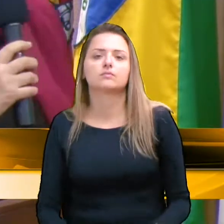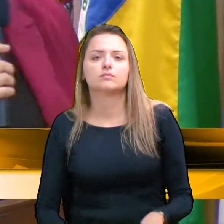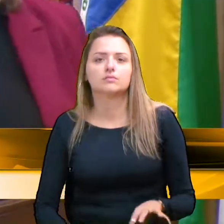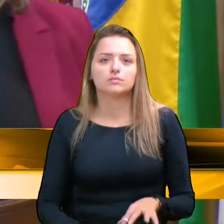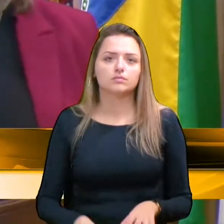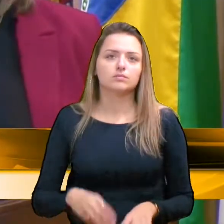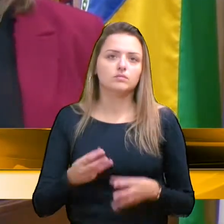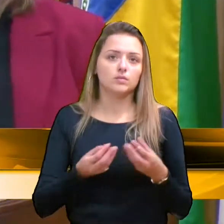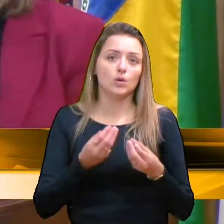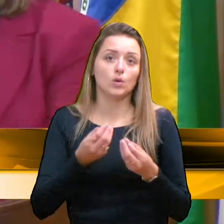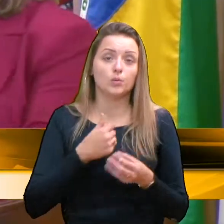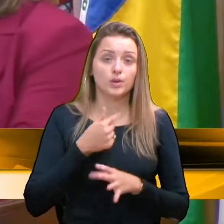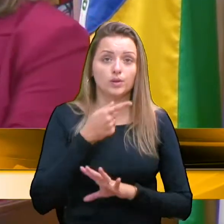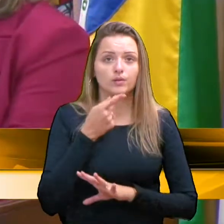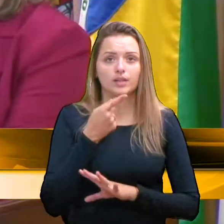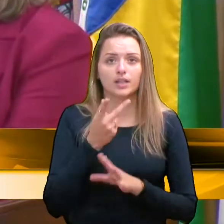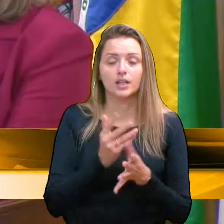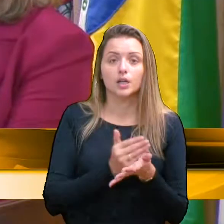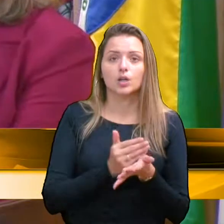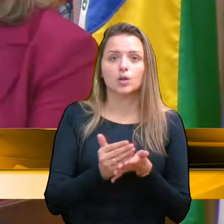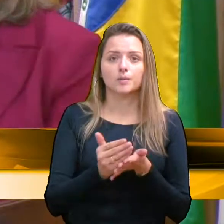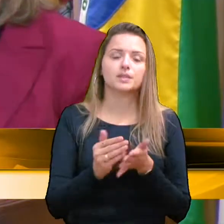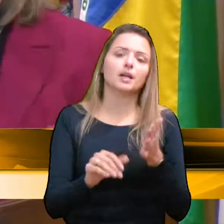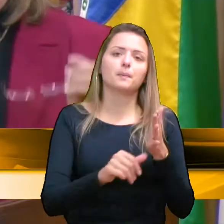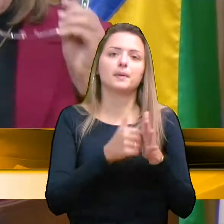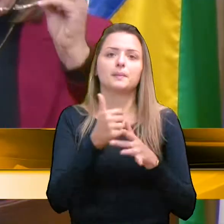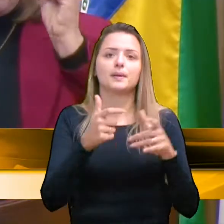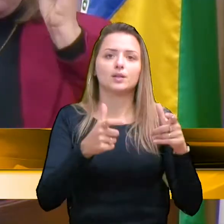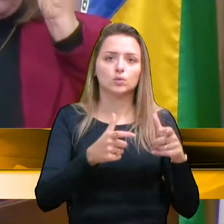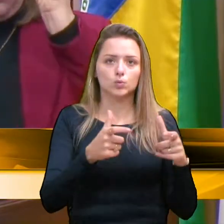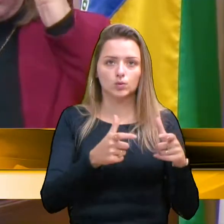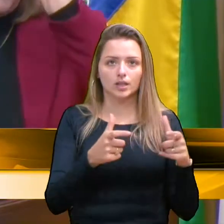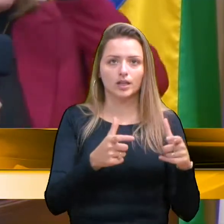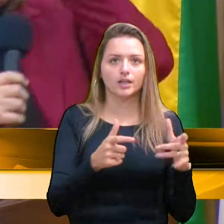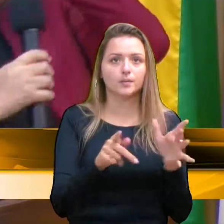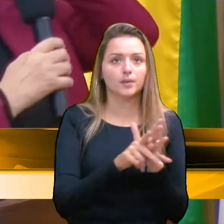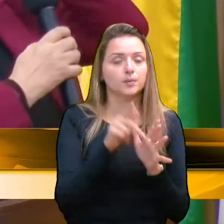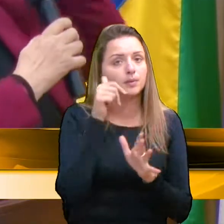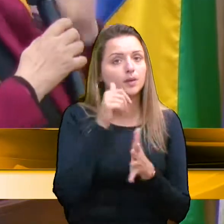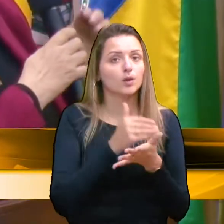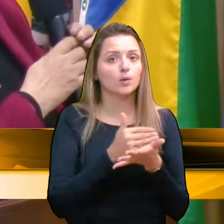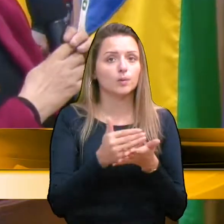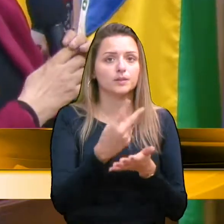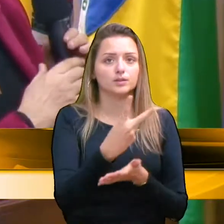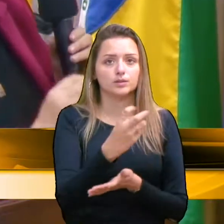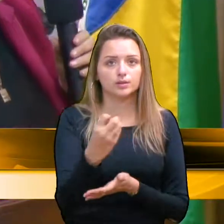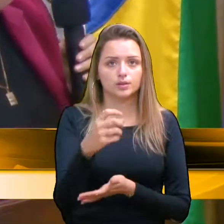Então, como eu falei, né, ela surgiu, a primeira procuradoria, ela surgiu em 2009,